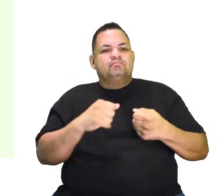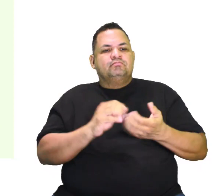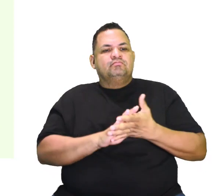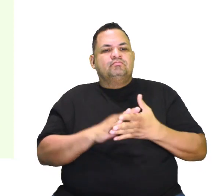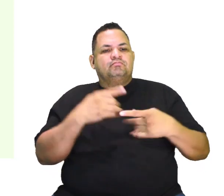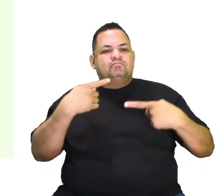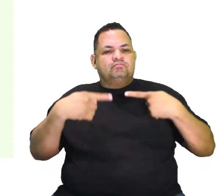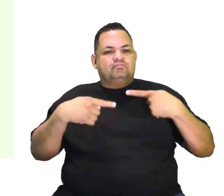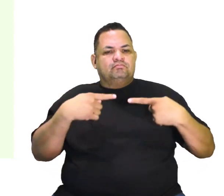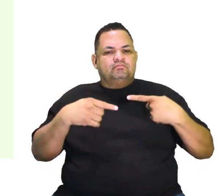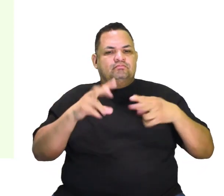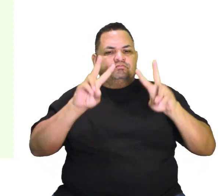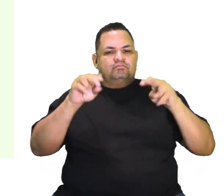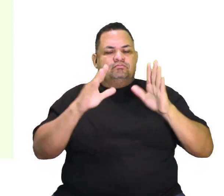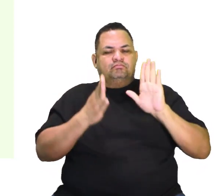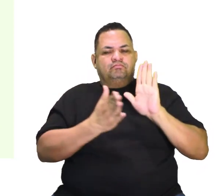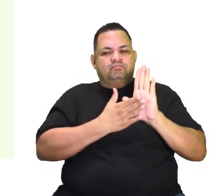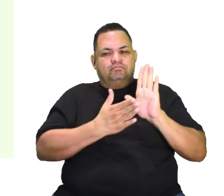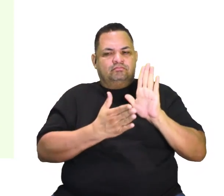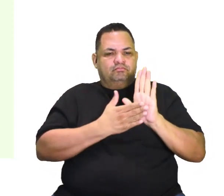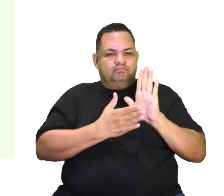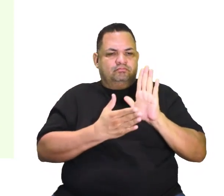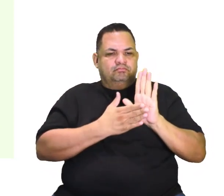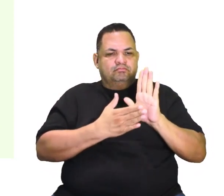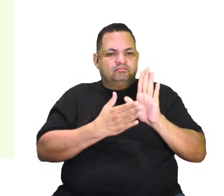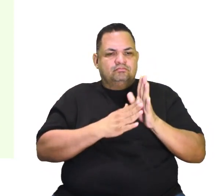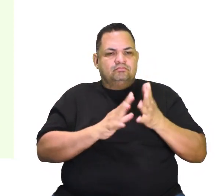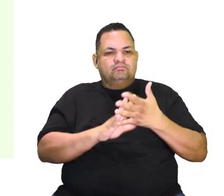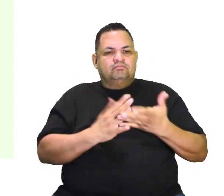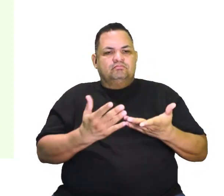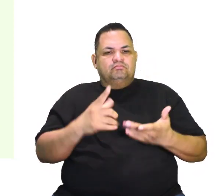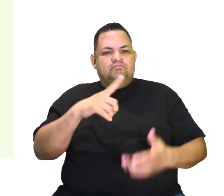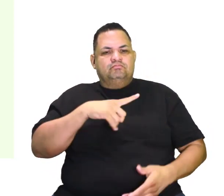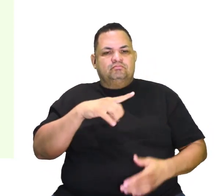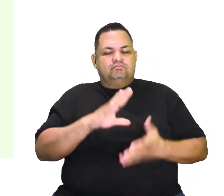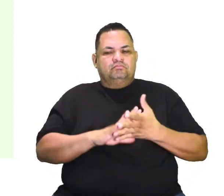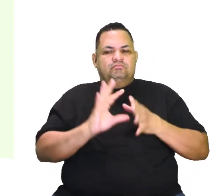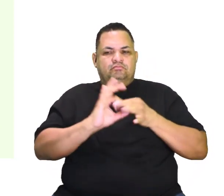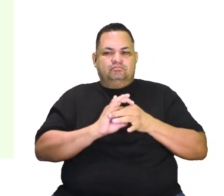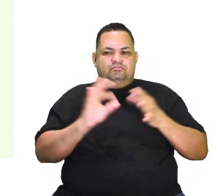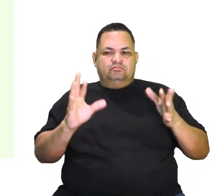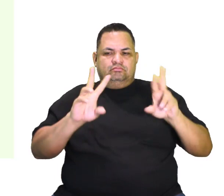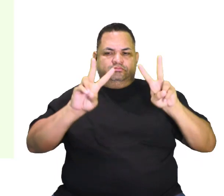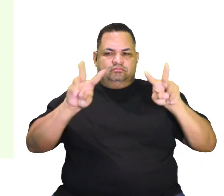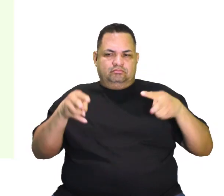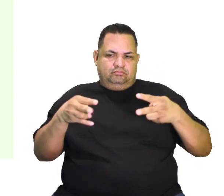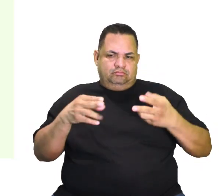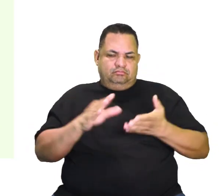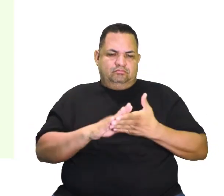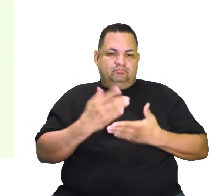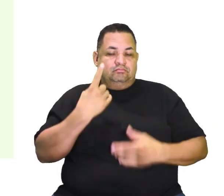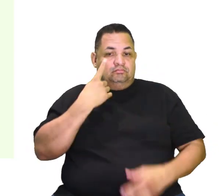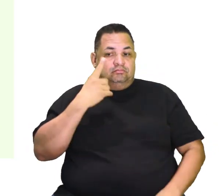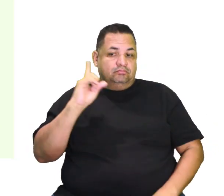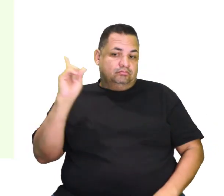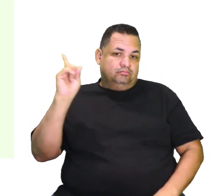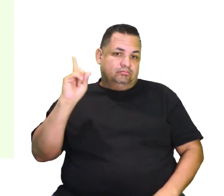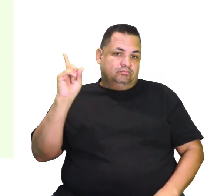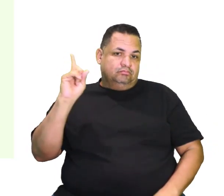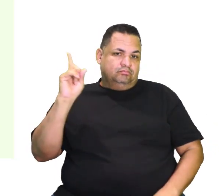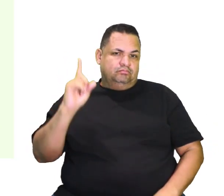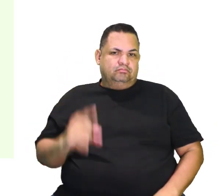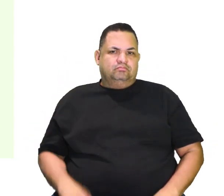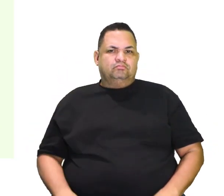possam debater sobre o tema proposto, tem muita liberdade, né, para o tema, como vocês podem ver